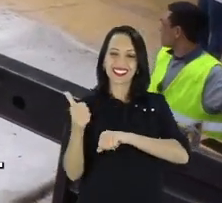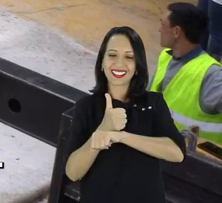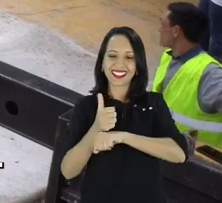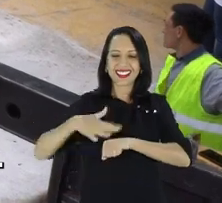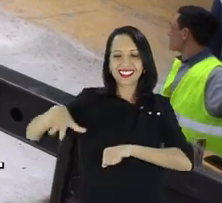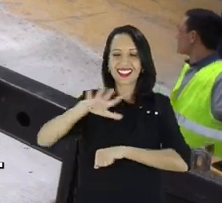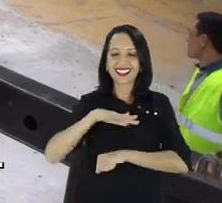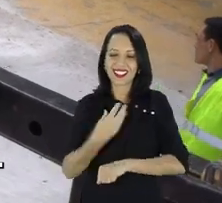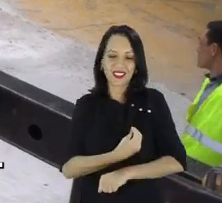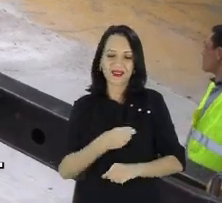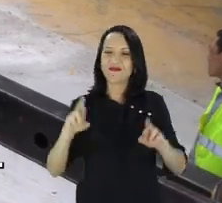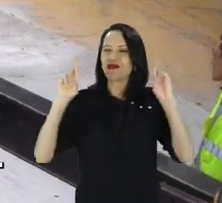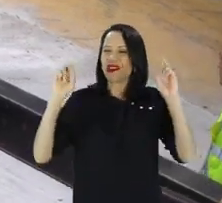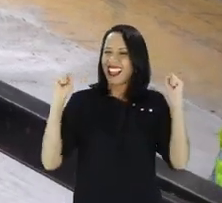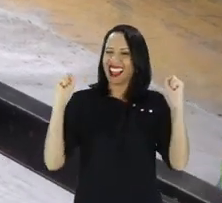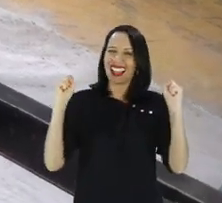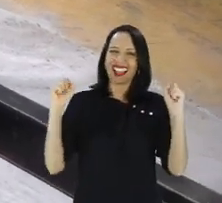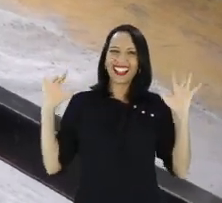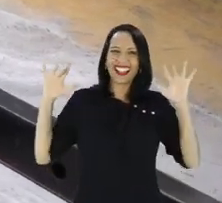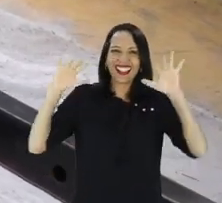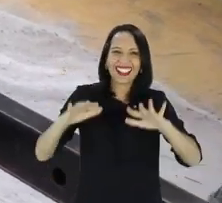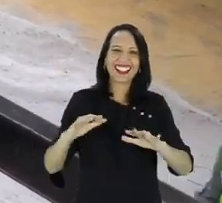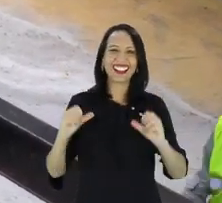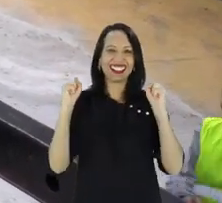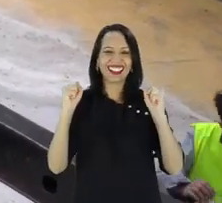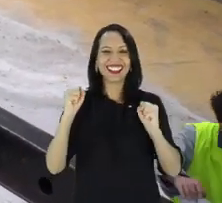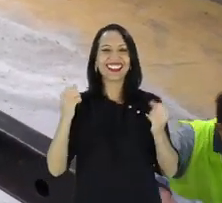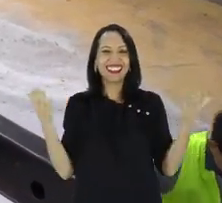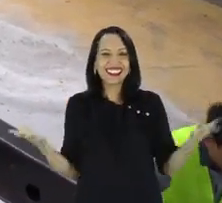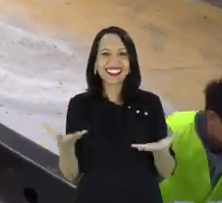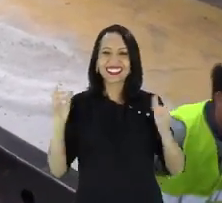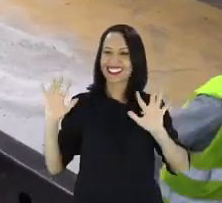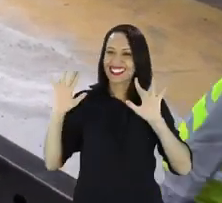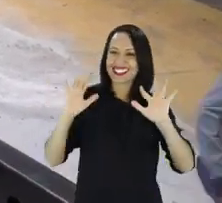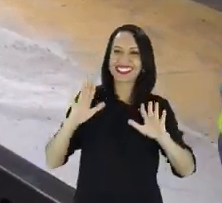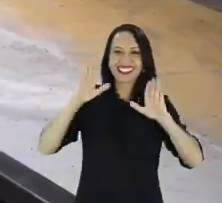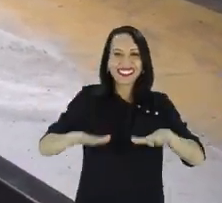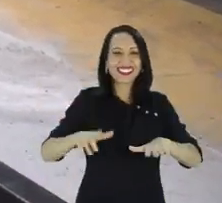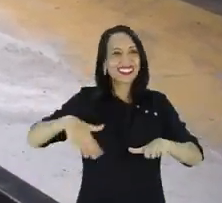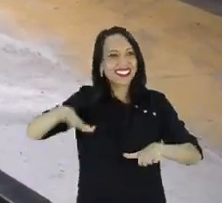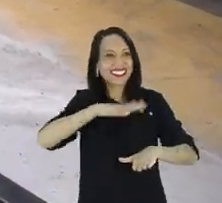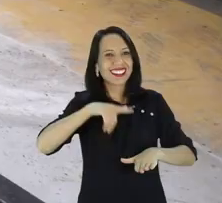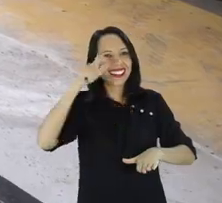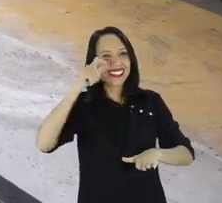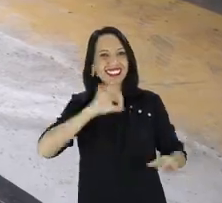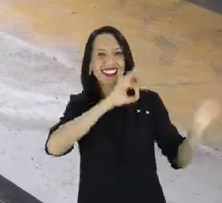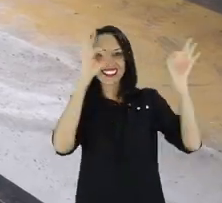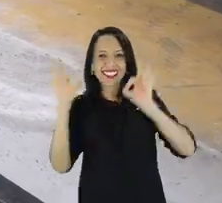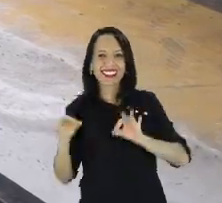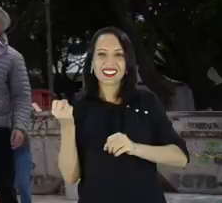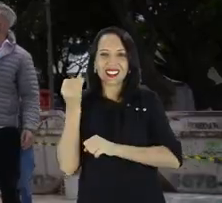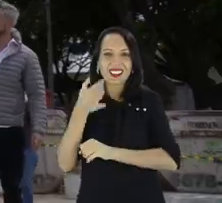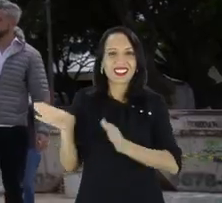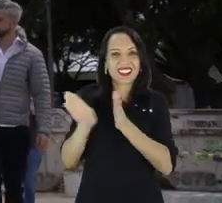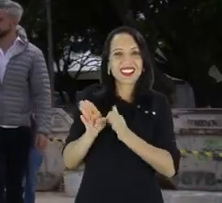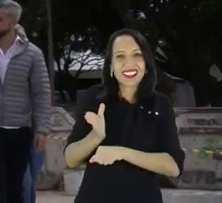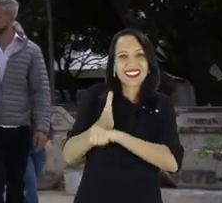onde toda aquela torcida seguiu mesmo aí do pessoal que invadia a pista vinha para cá ficava aqui nesse lugar que chega de madrugada